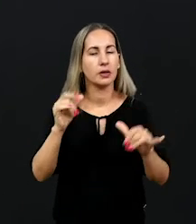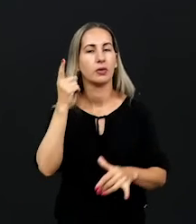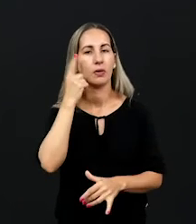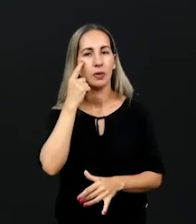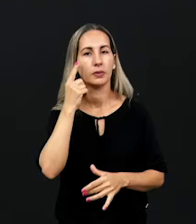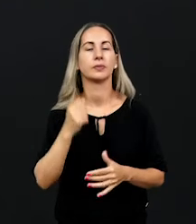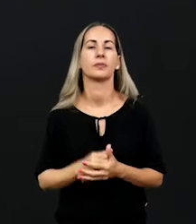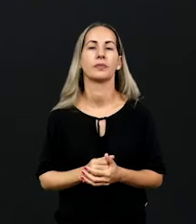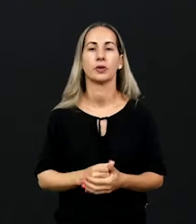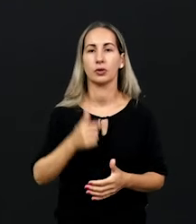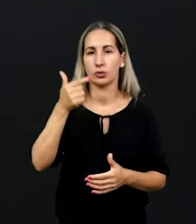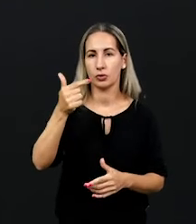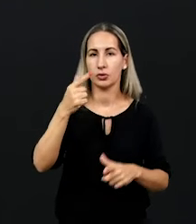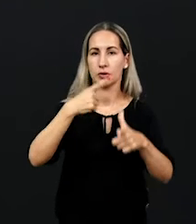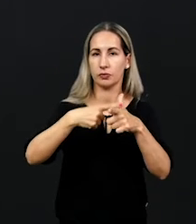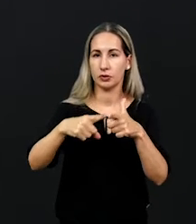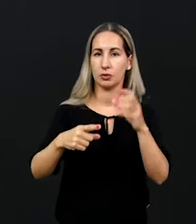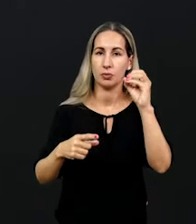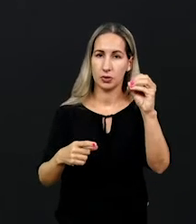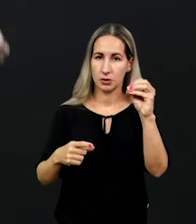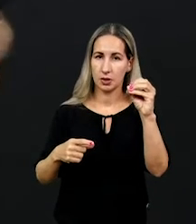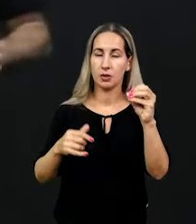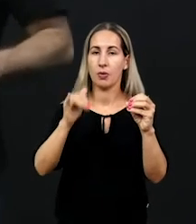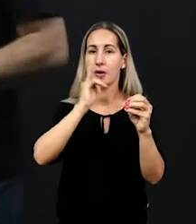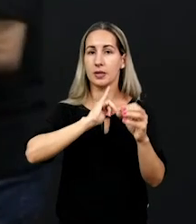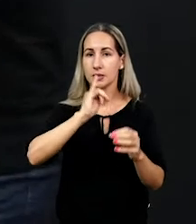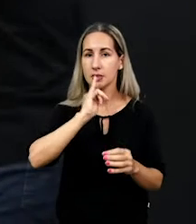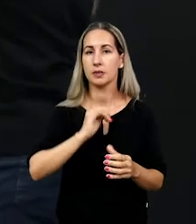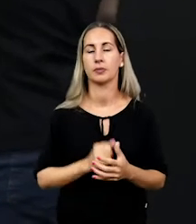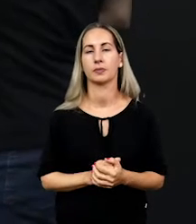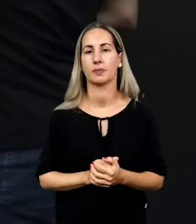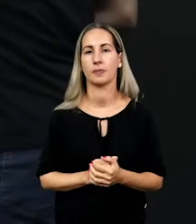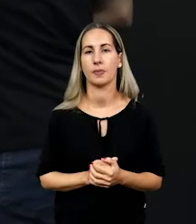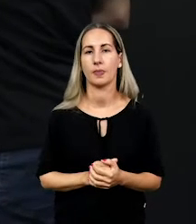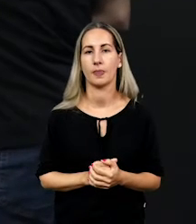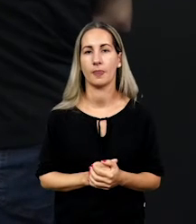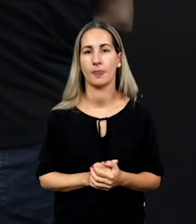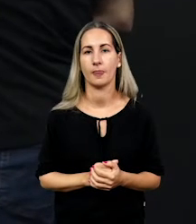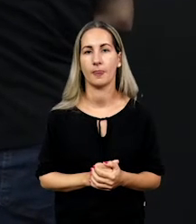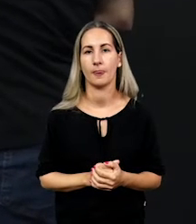aliás, 2 dividido por 0, por exemplo, isso aqui